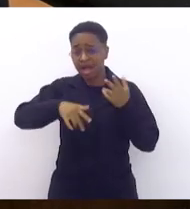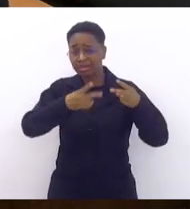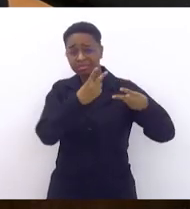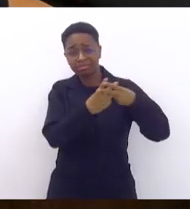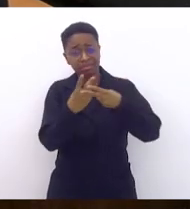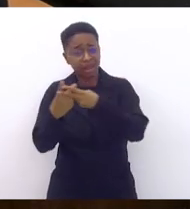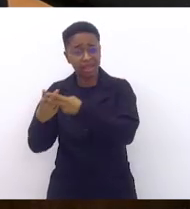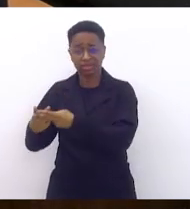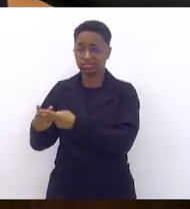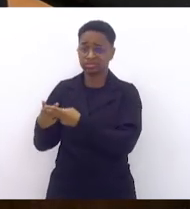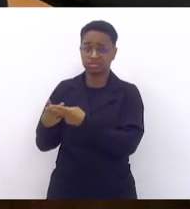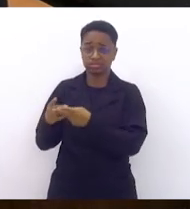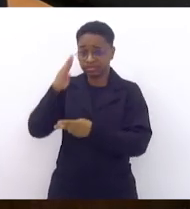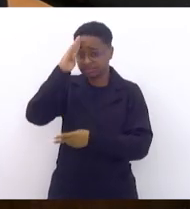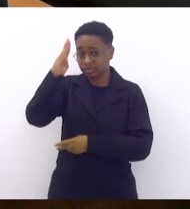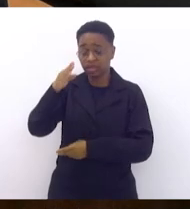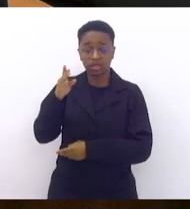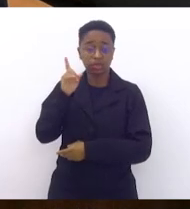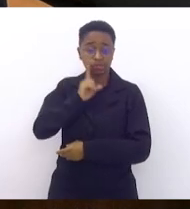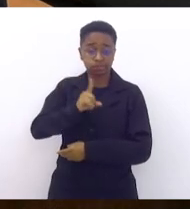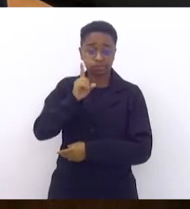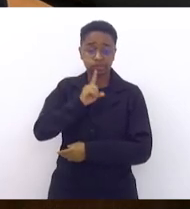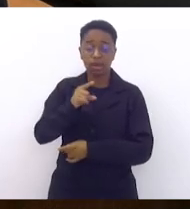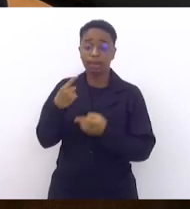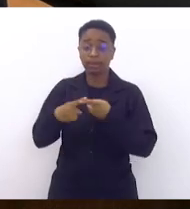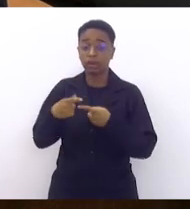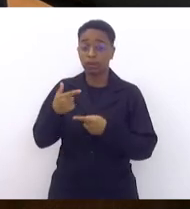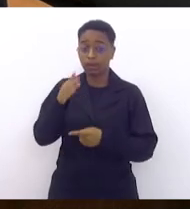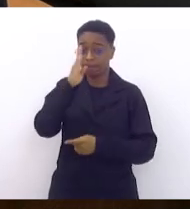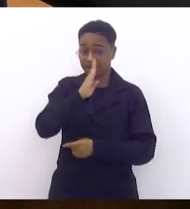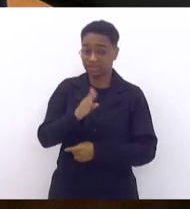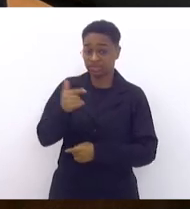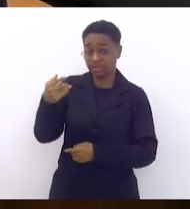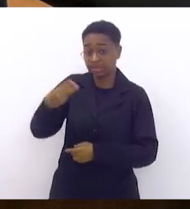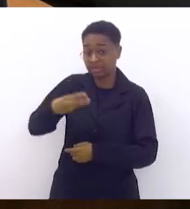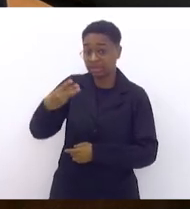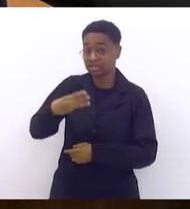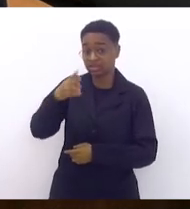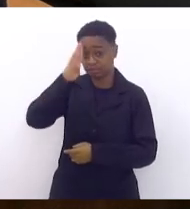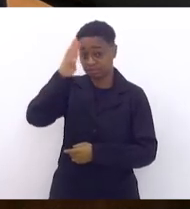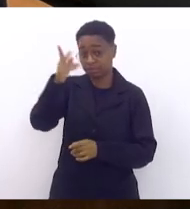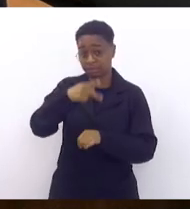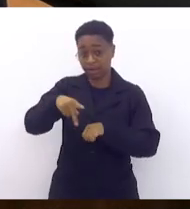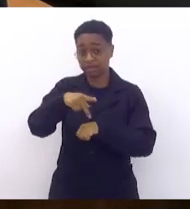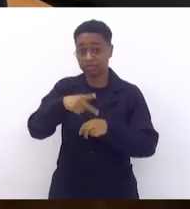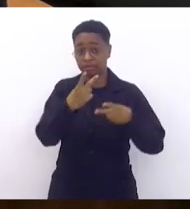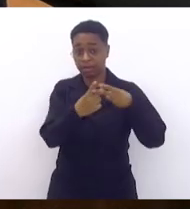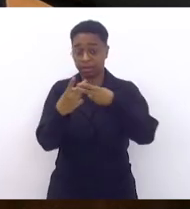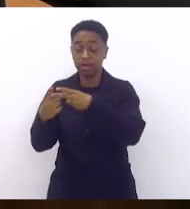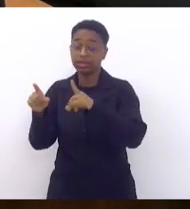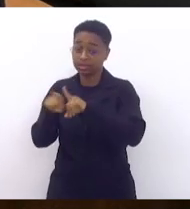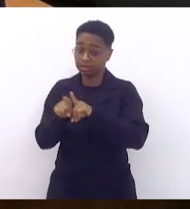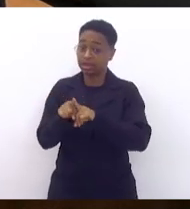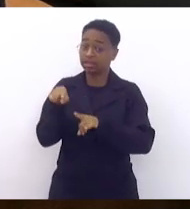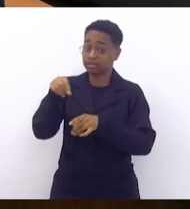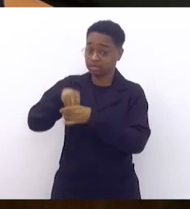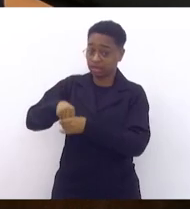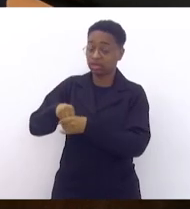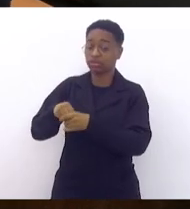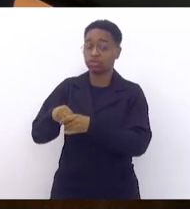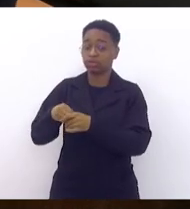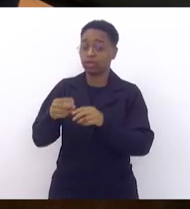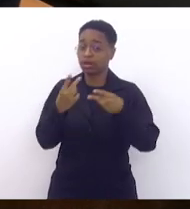Unidos. O Brasil é a terceira população carcerária. Aliás, prisão é um dos lugares onde não falta droga, nem